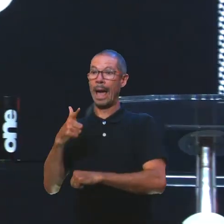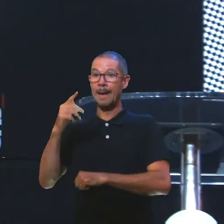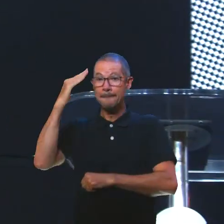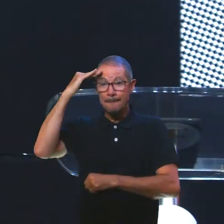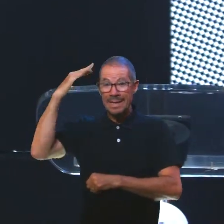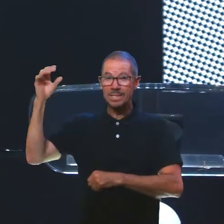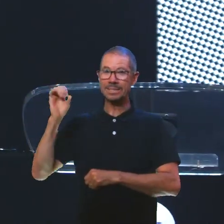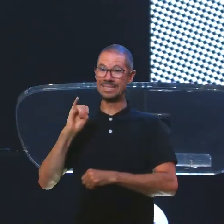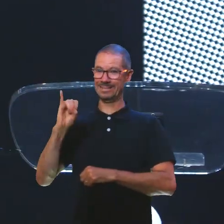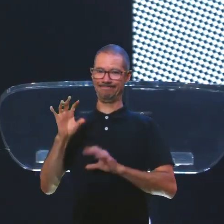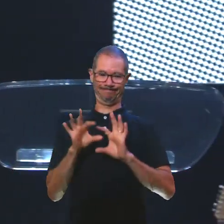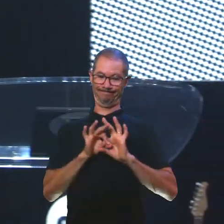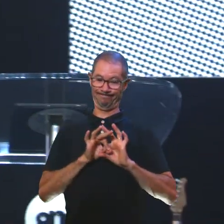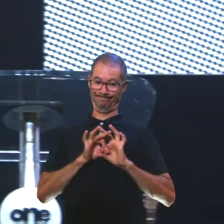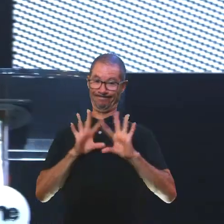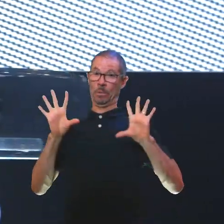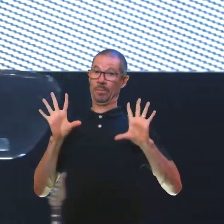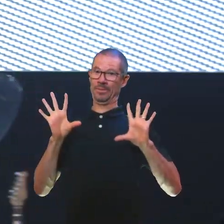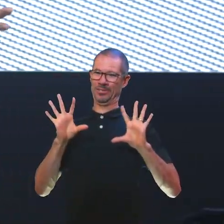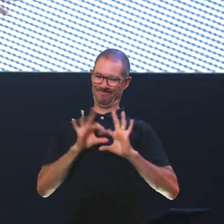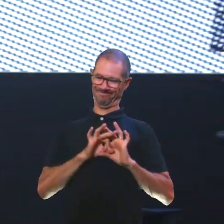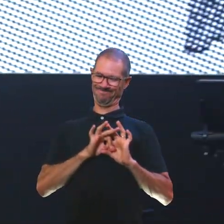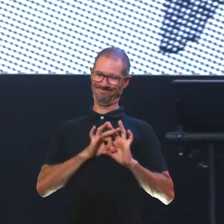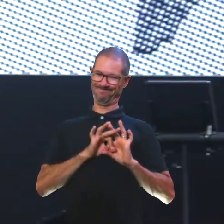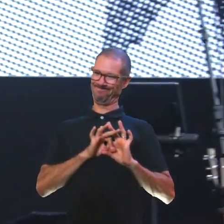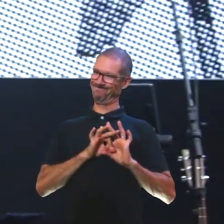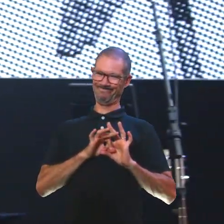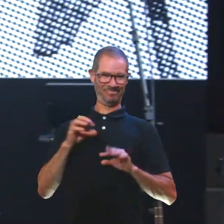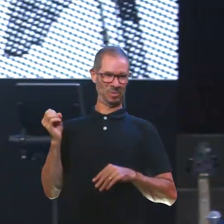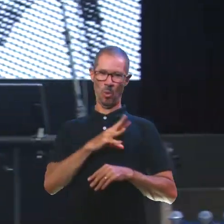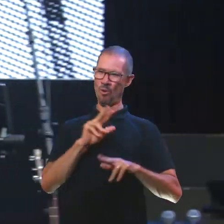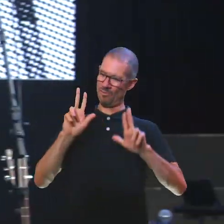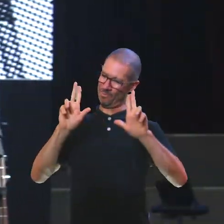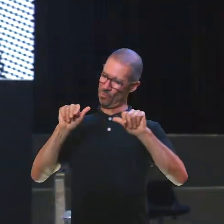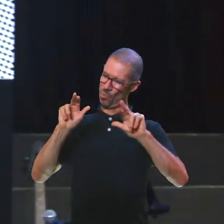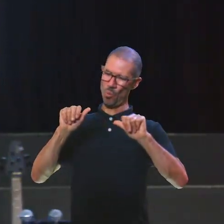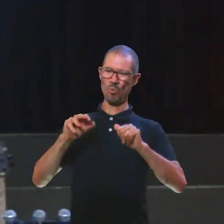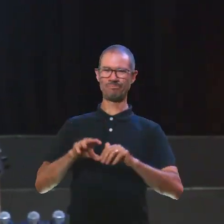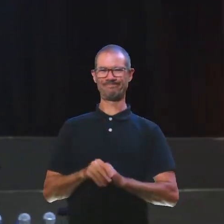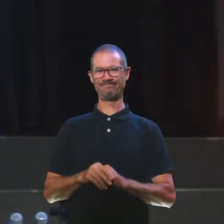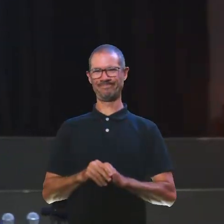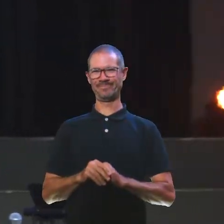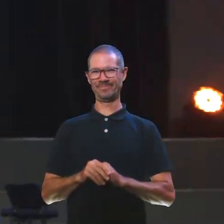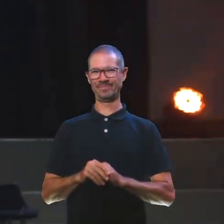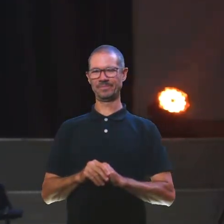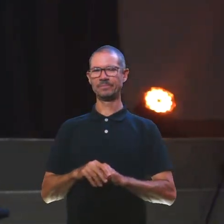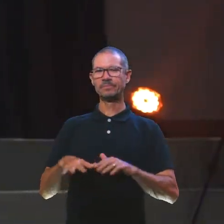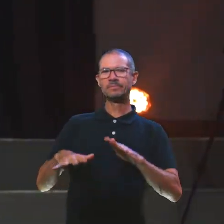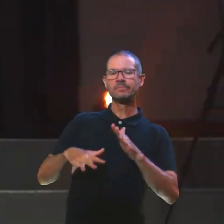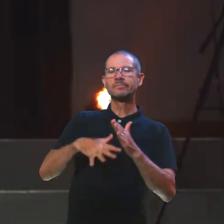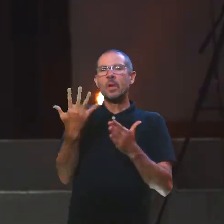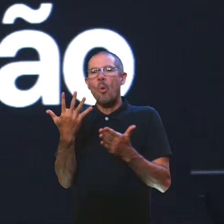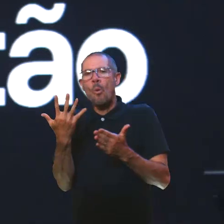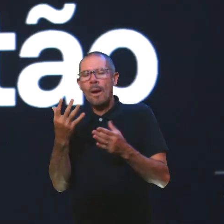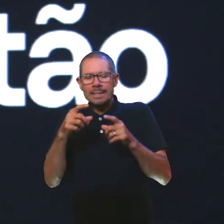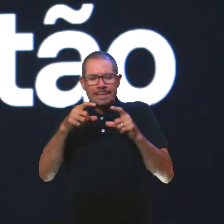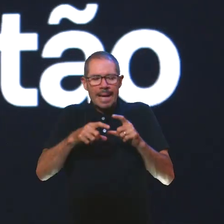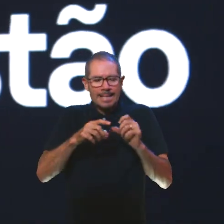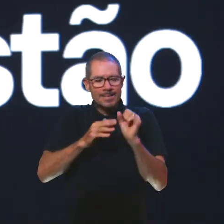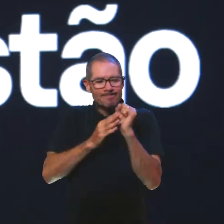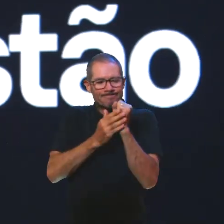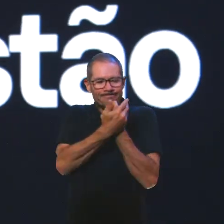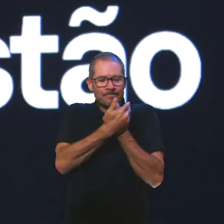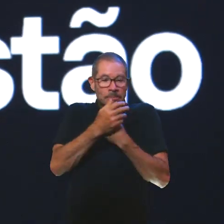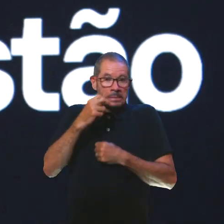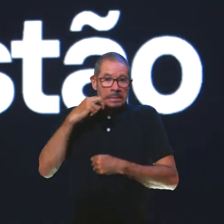a gente não permitir isso acontecer, a gente nunca vai ver coisas novas do Senhor nesse meio. Quais são as áreas obscuras que você